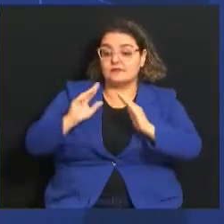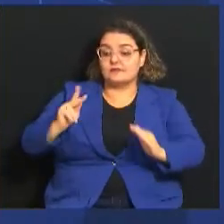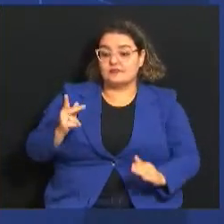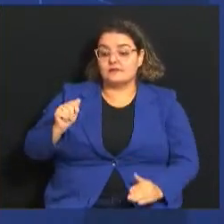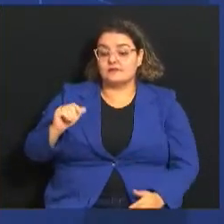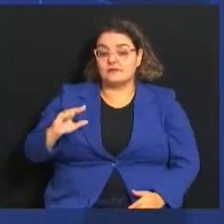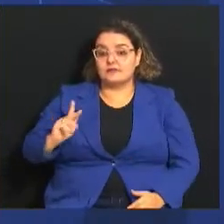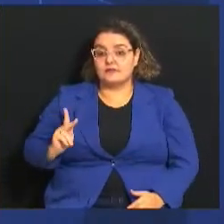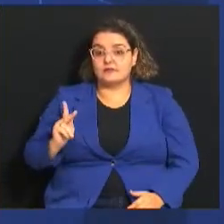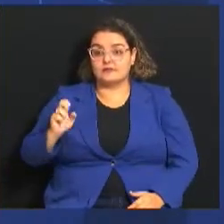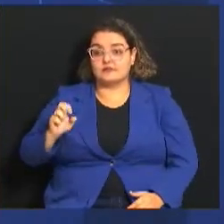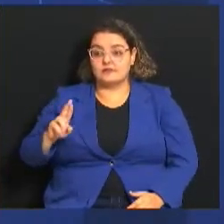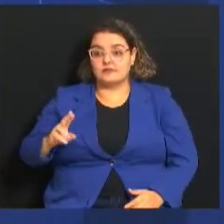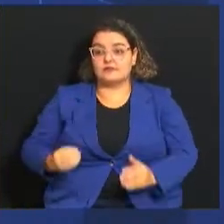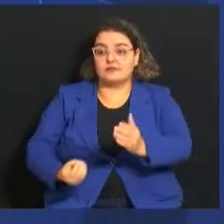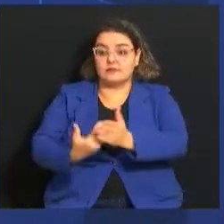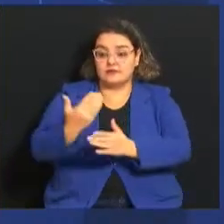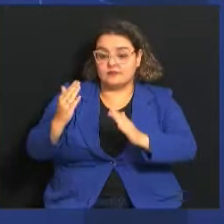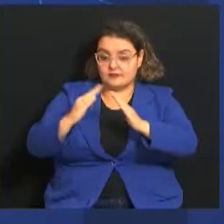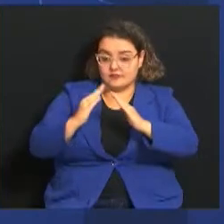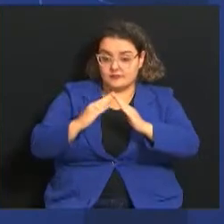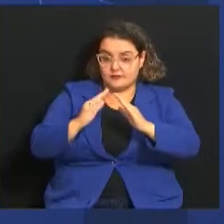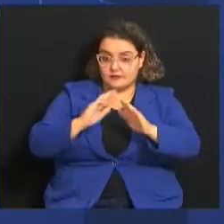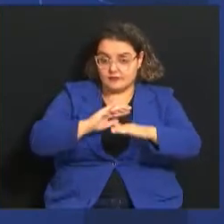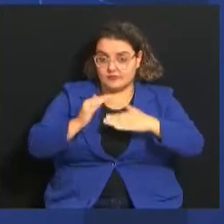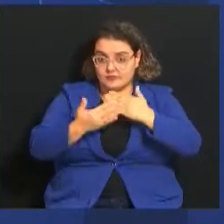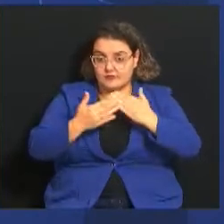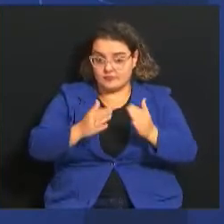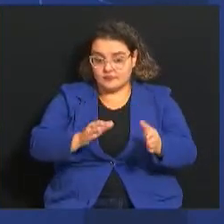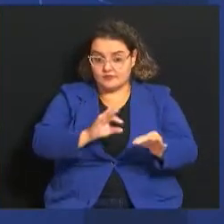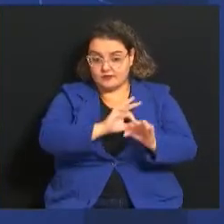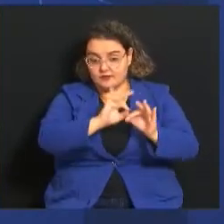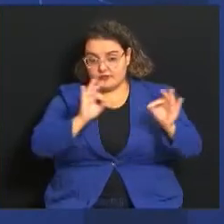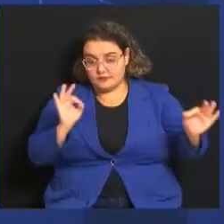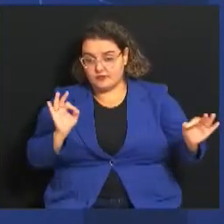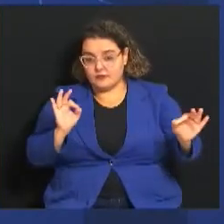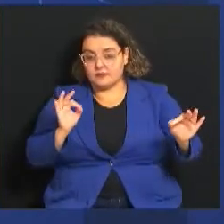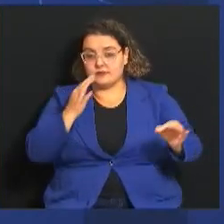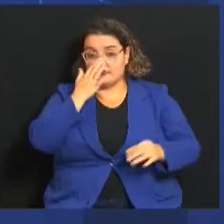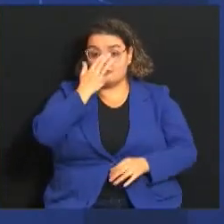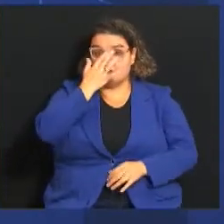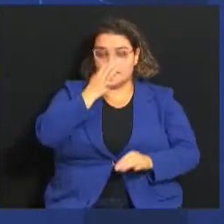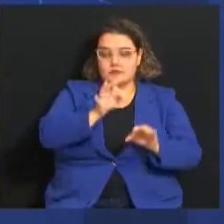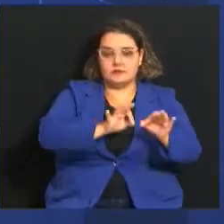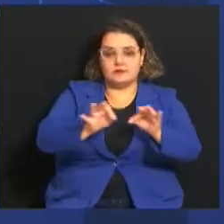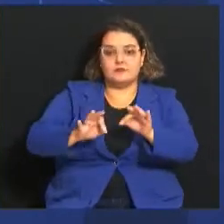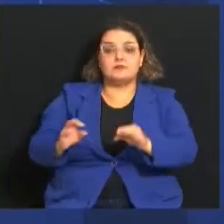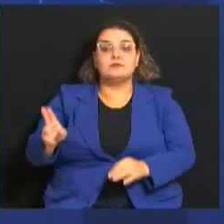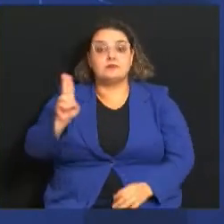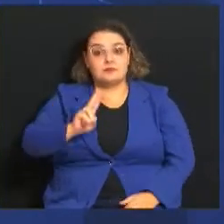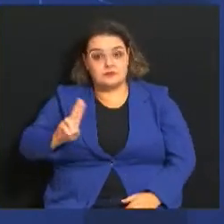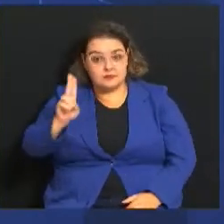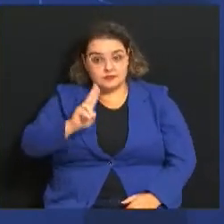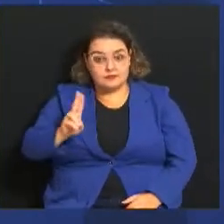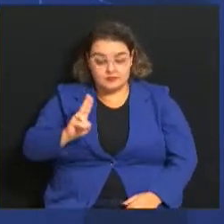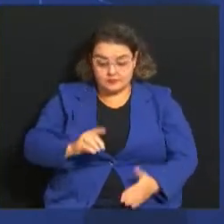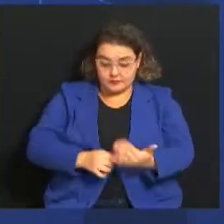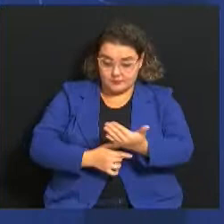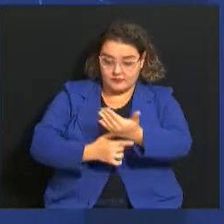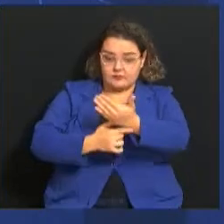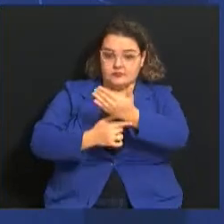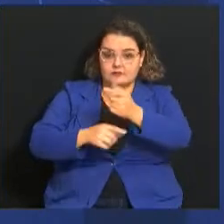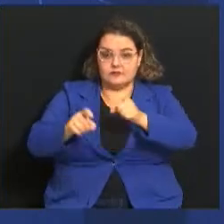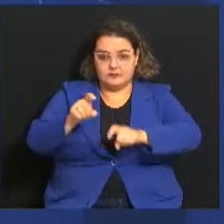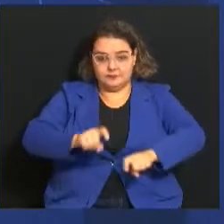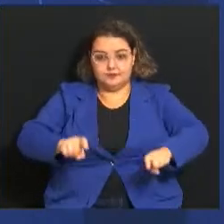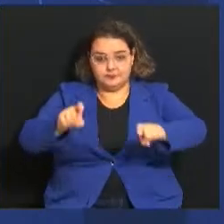2018 pela comunidade periférica aqui de Campinas, promove projetos utilizando as tecnologias digitais